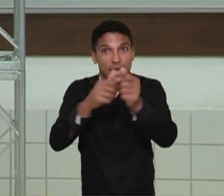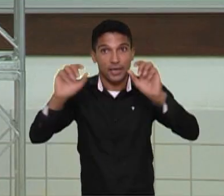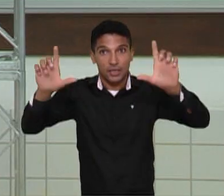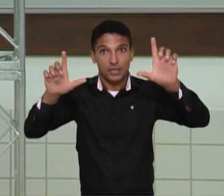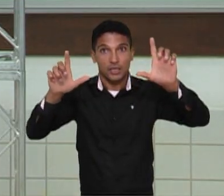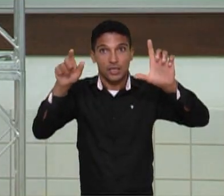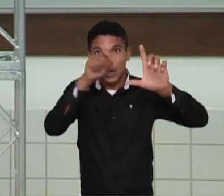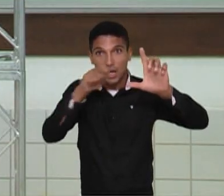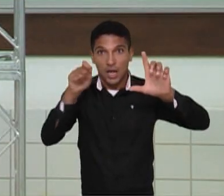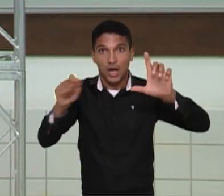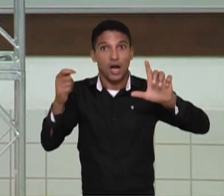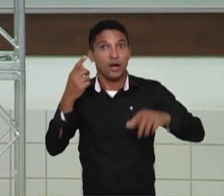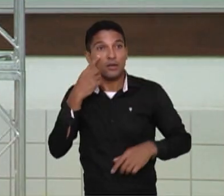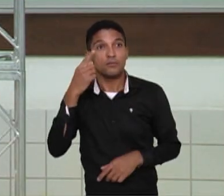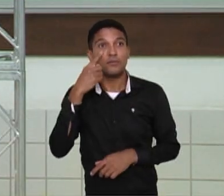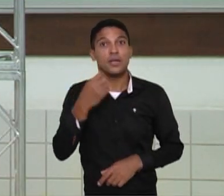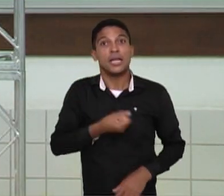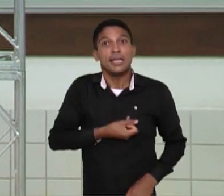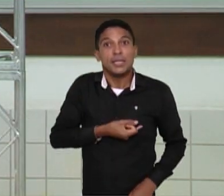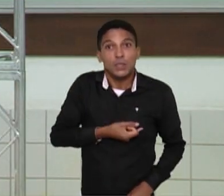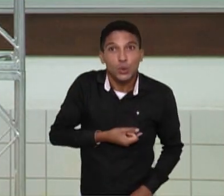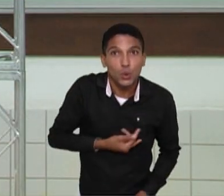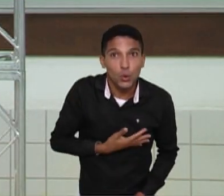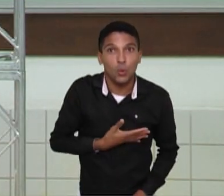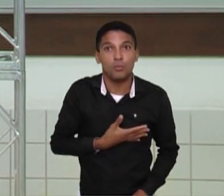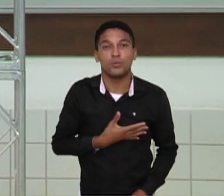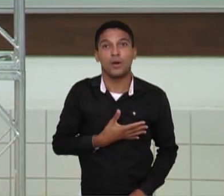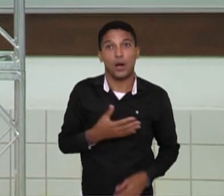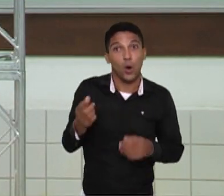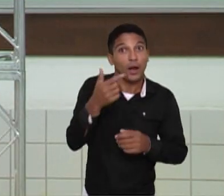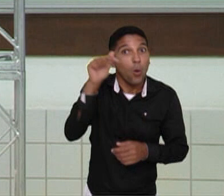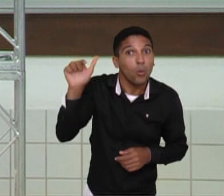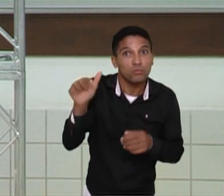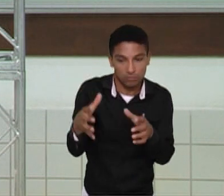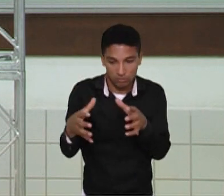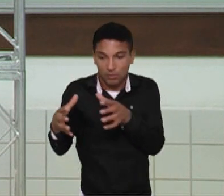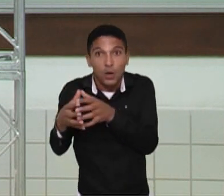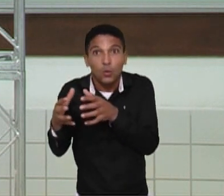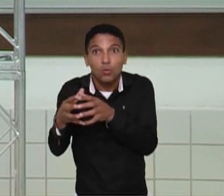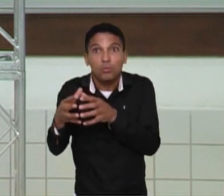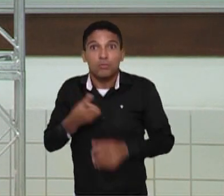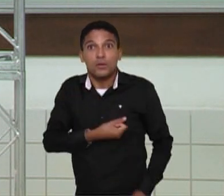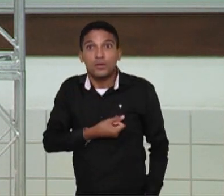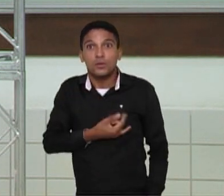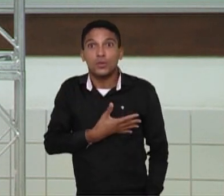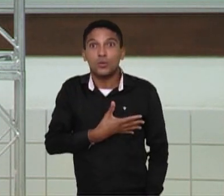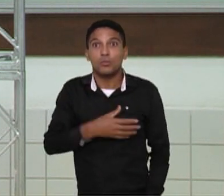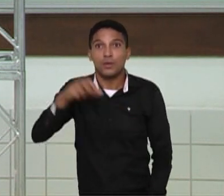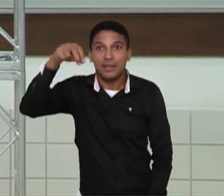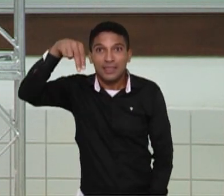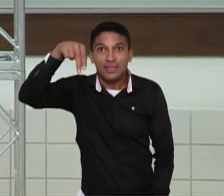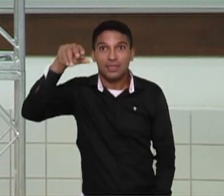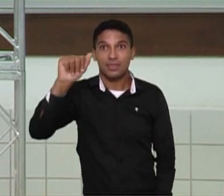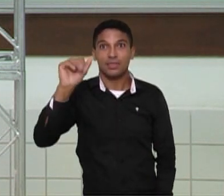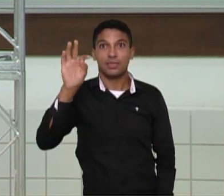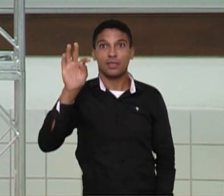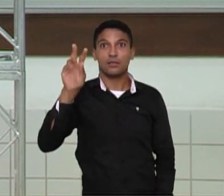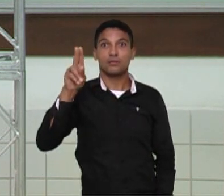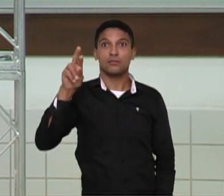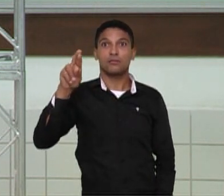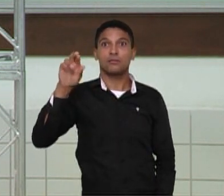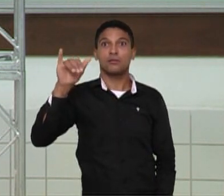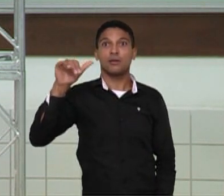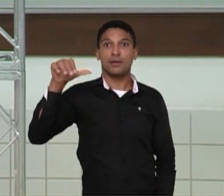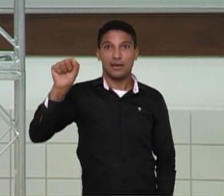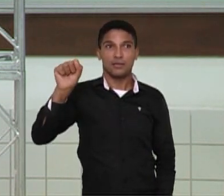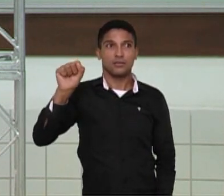para a gente trabalhar aqui, ó. Quando eu falo do conjunto dos números naturais, você representa aqui, você